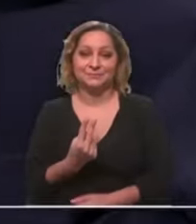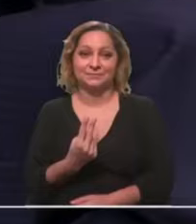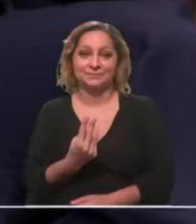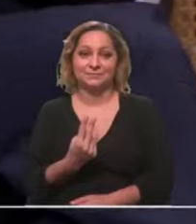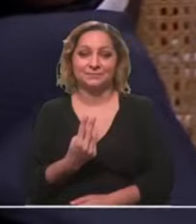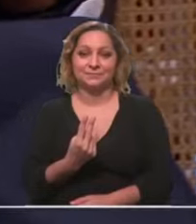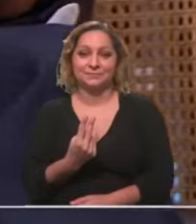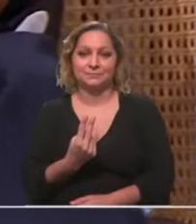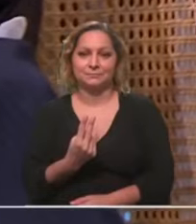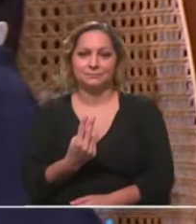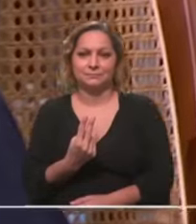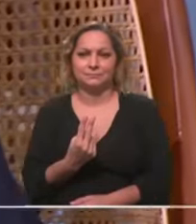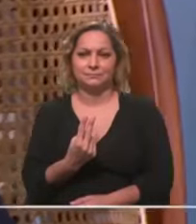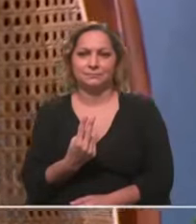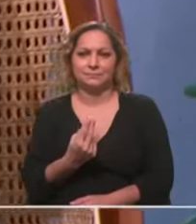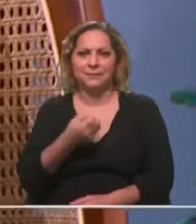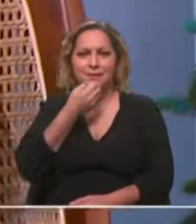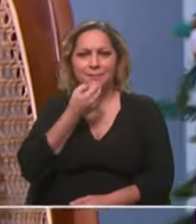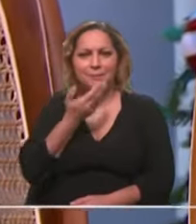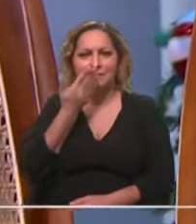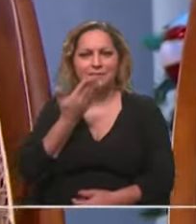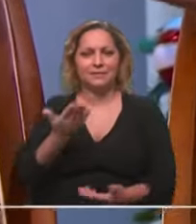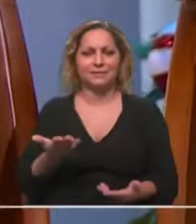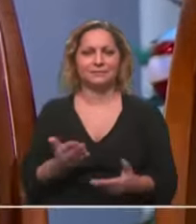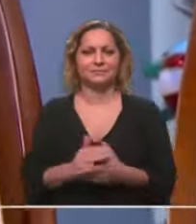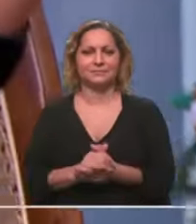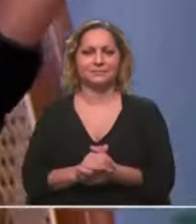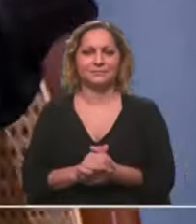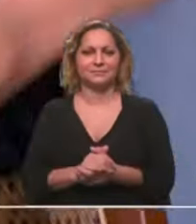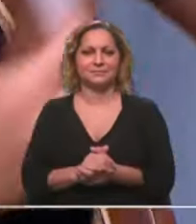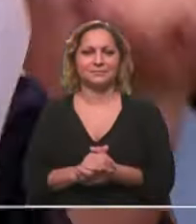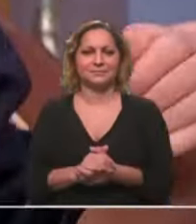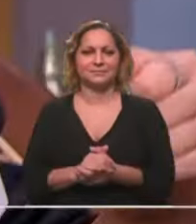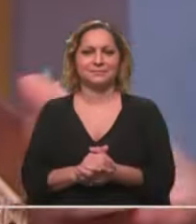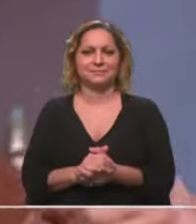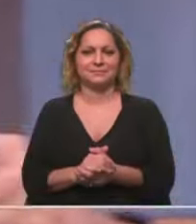Oh. Empatia! Nada mal. Oh.